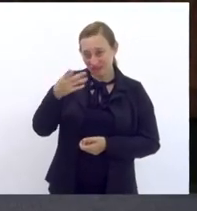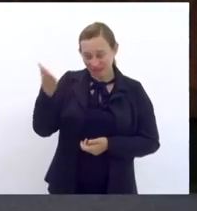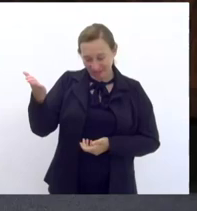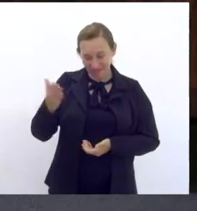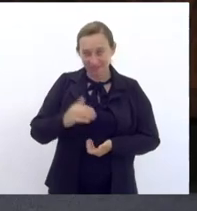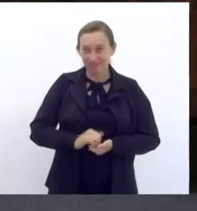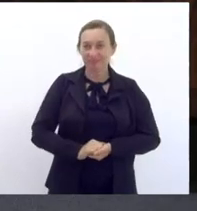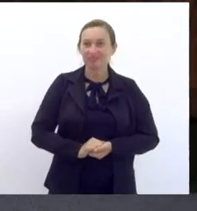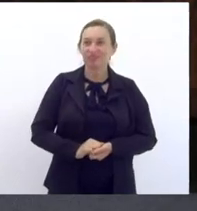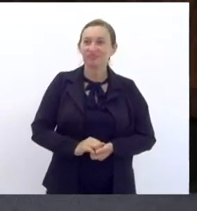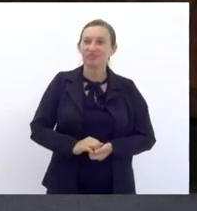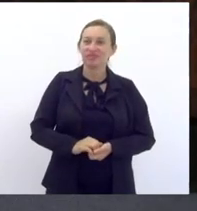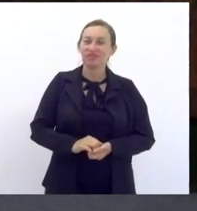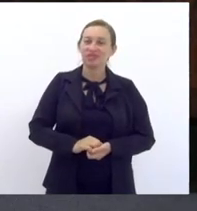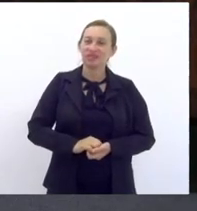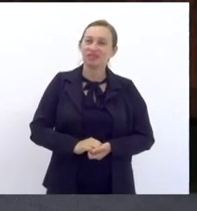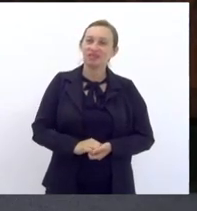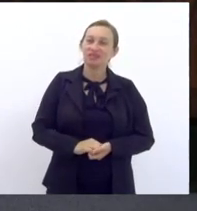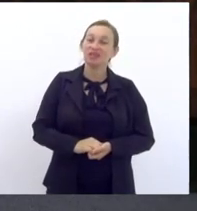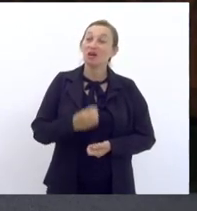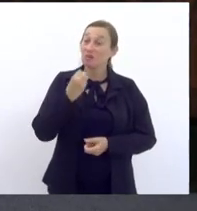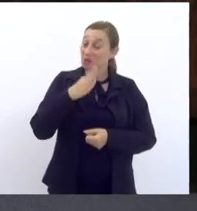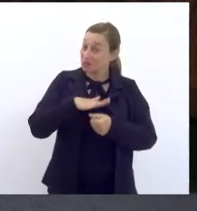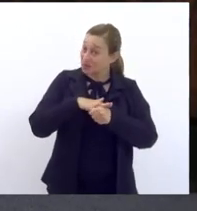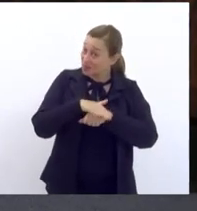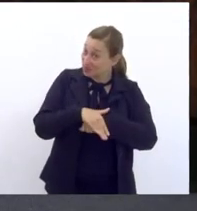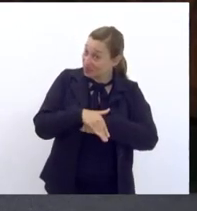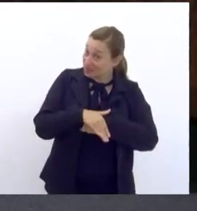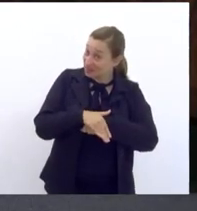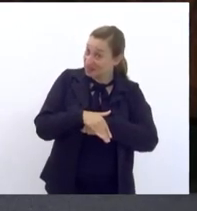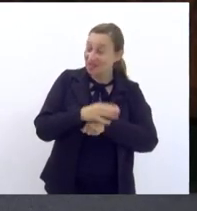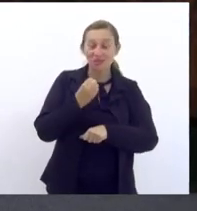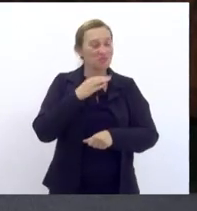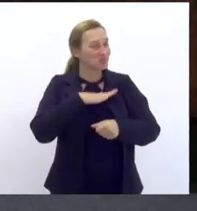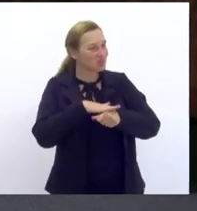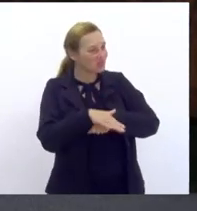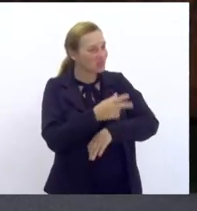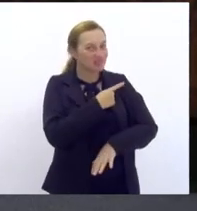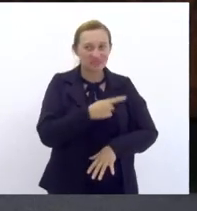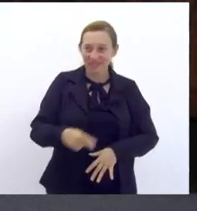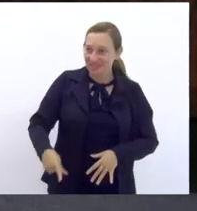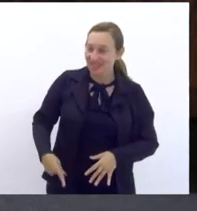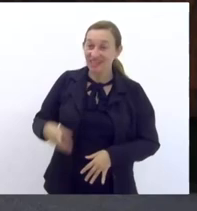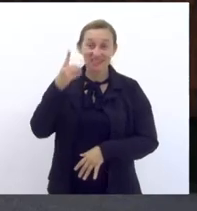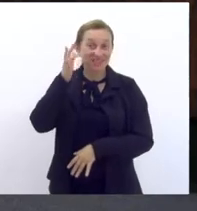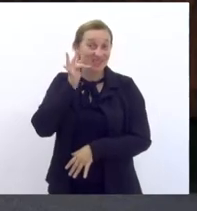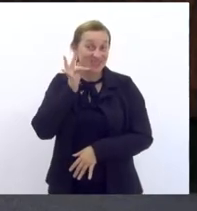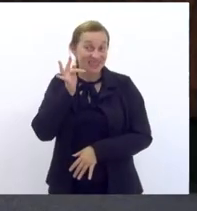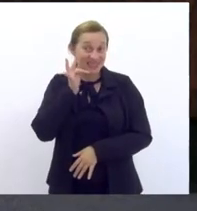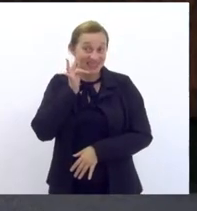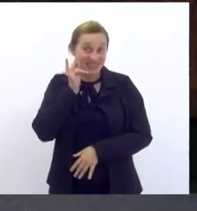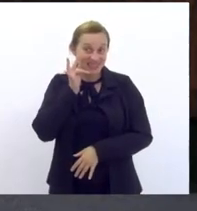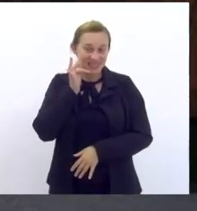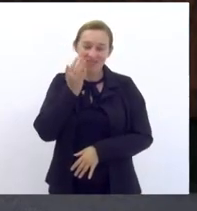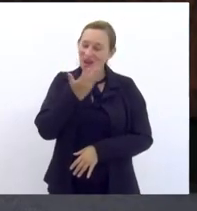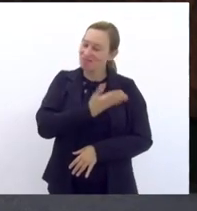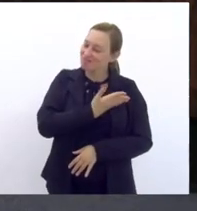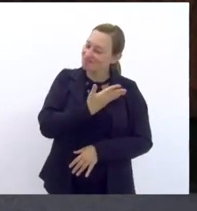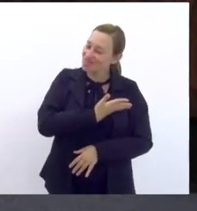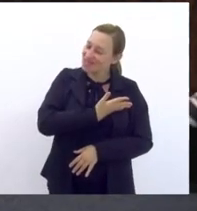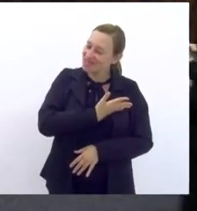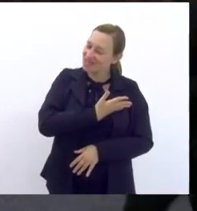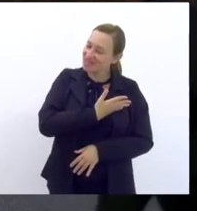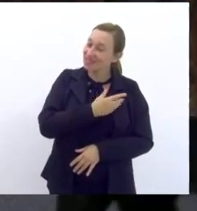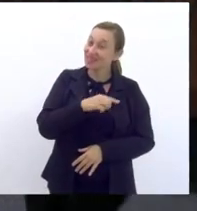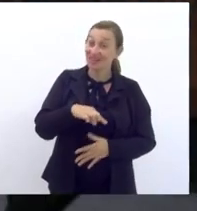da palavra Boa noite Boa noite senhor presidente da sessão deputado Jorge Felipe nosso querido amigo nosso